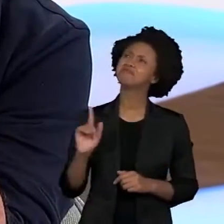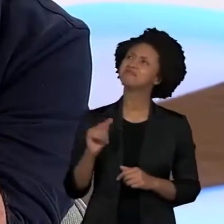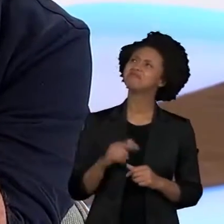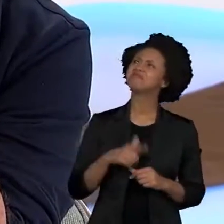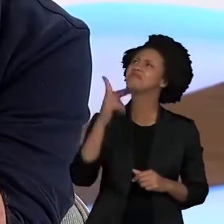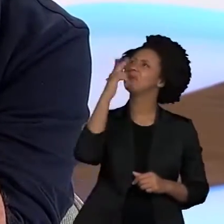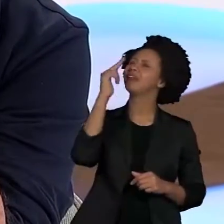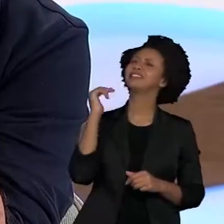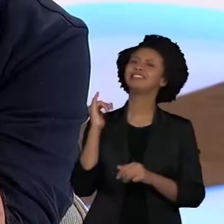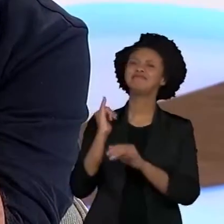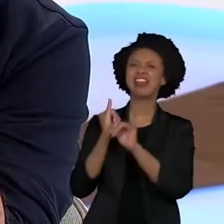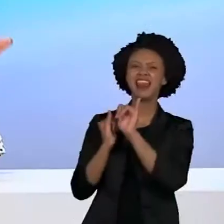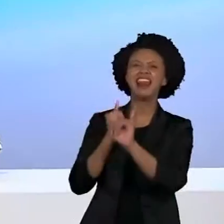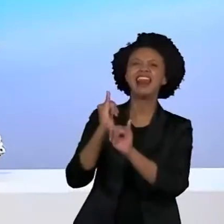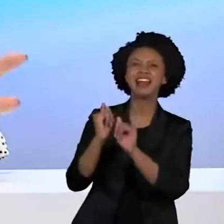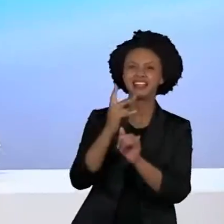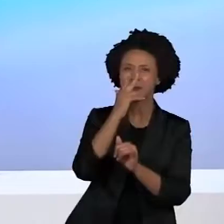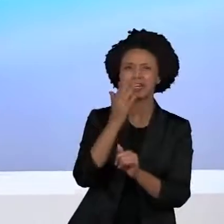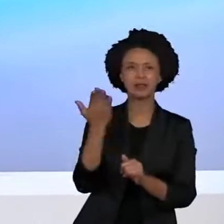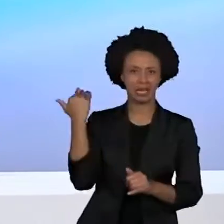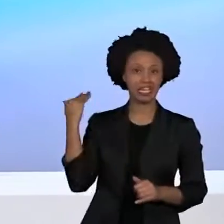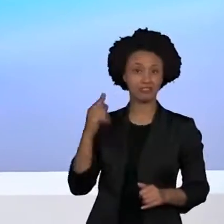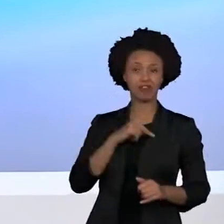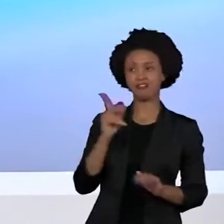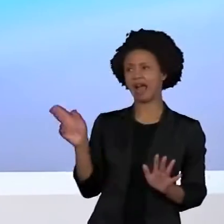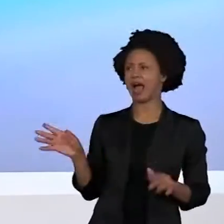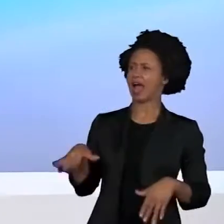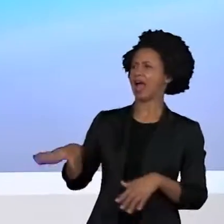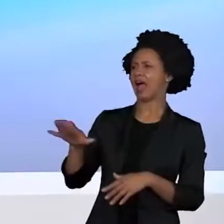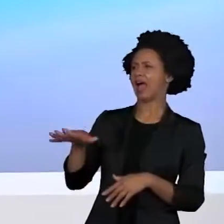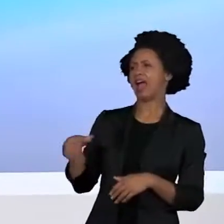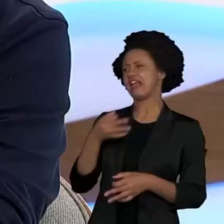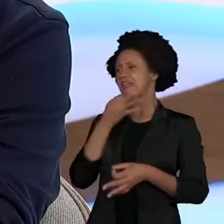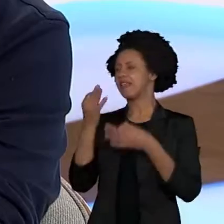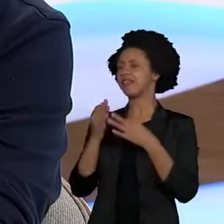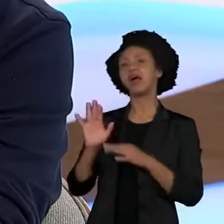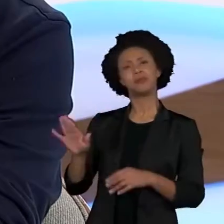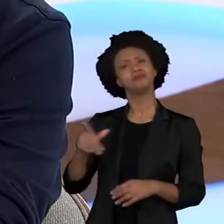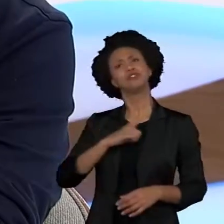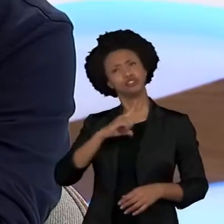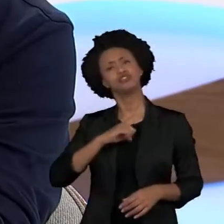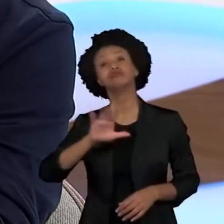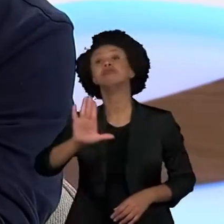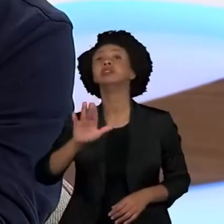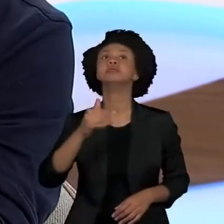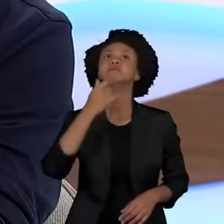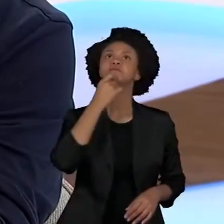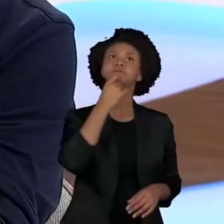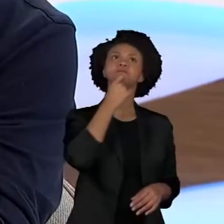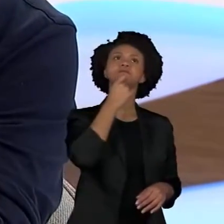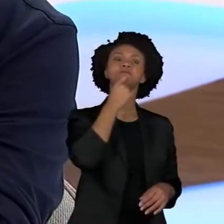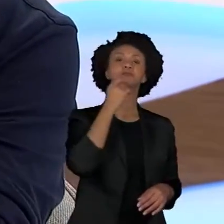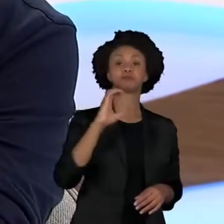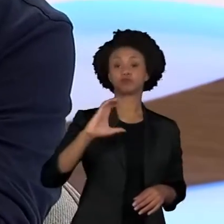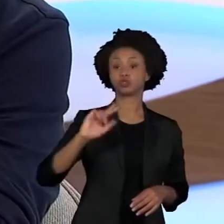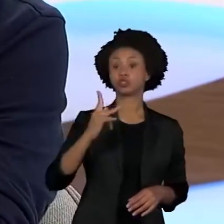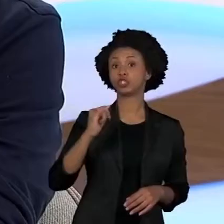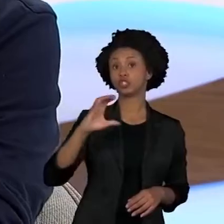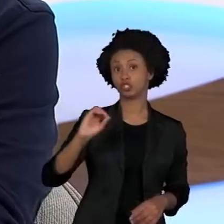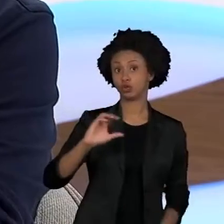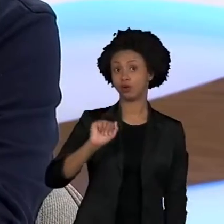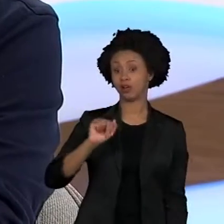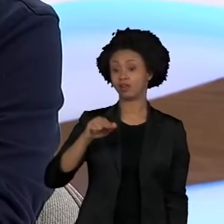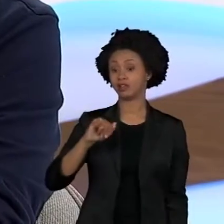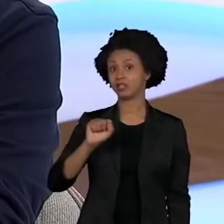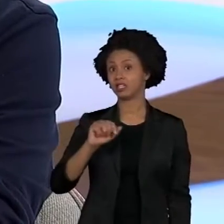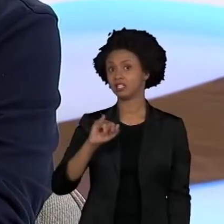porque porque se falava muito disso né Ai Olha eles falavam muito disso mas eh eu vim conhecer o Chico depois eu acho que